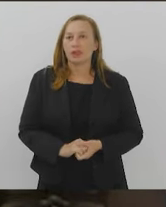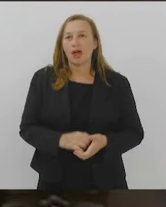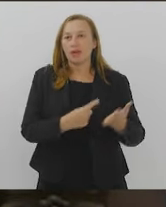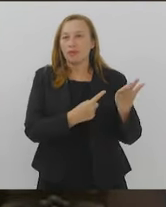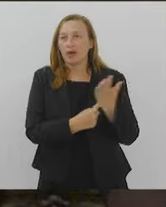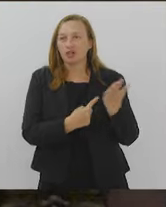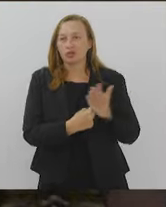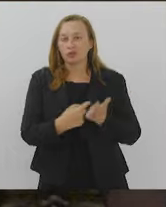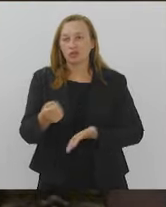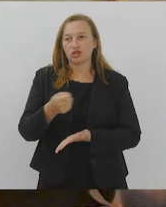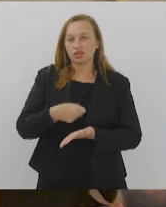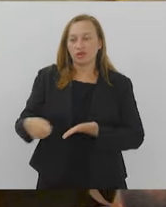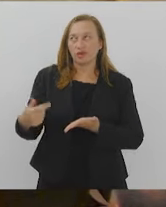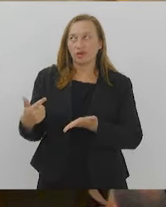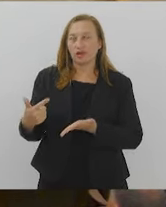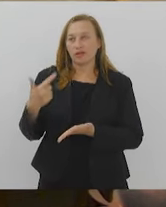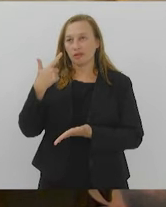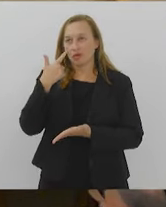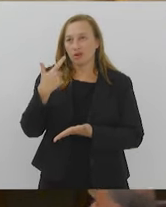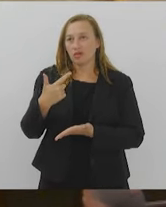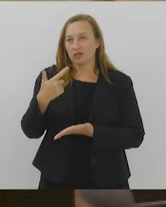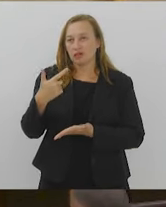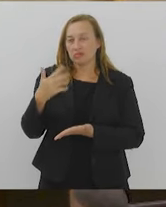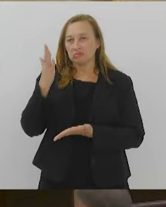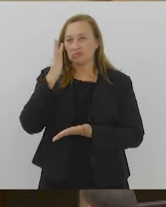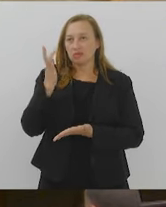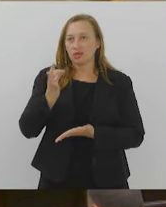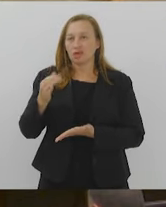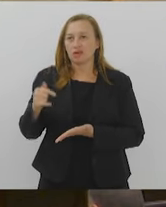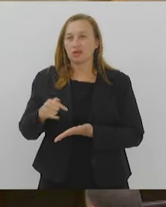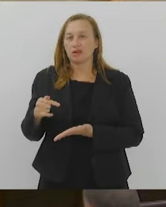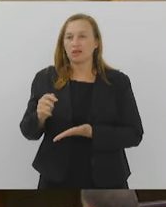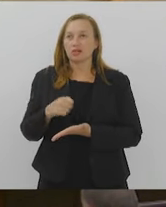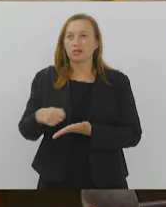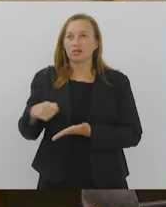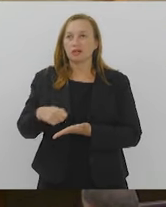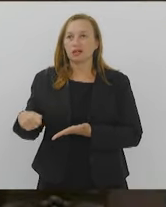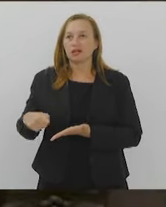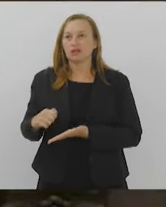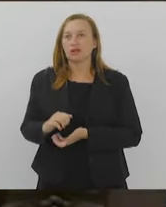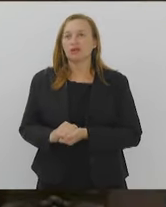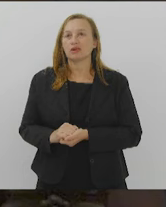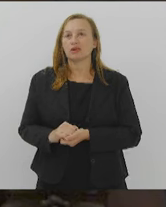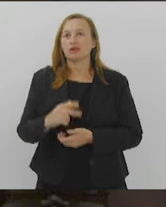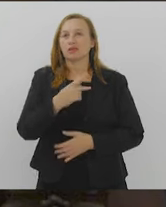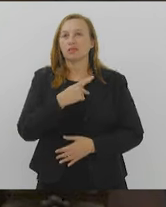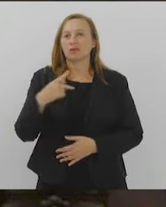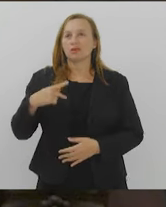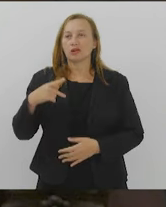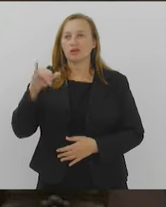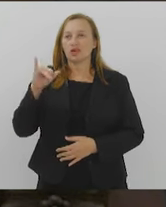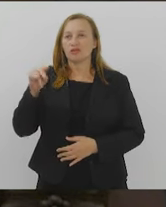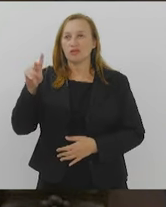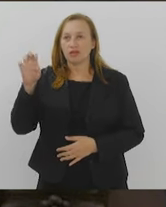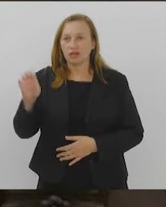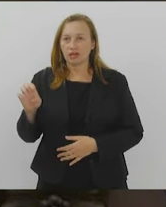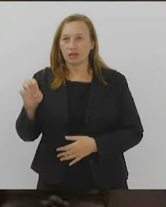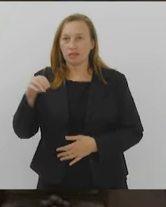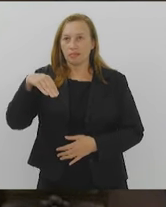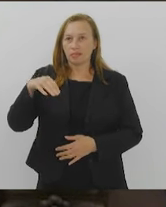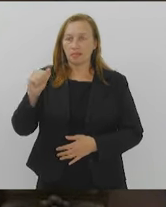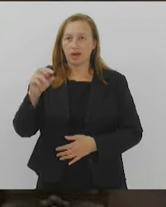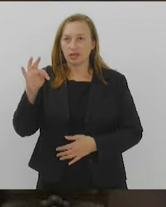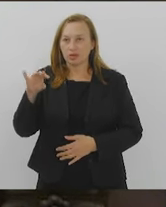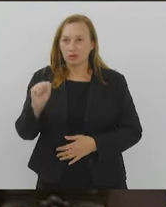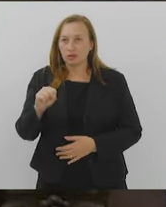escrever em hebraico. Pastor Ivone Matos. Pastor Ivone Matos.